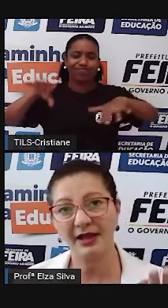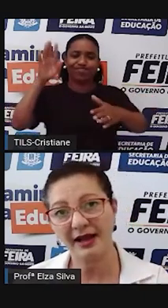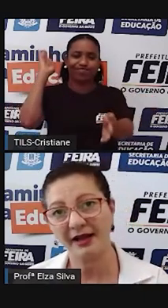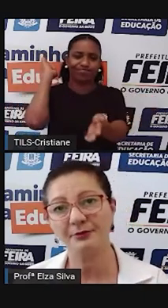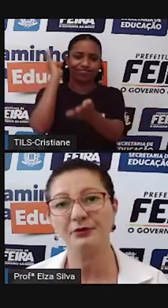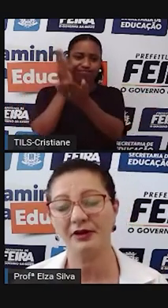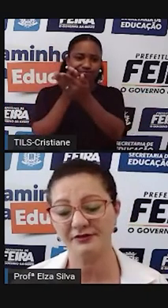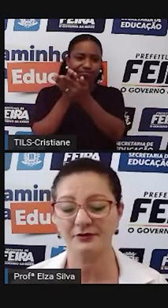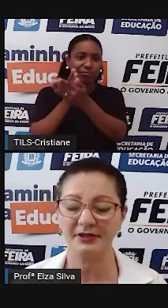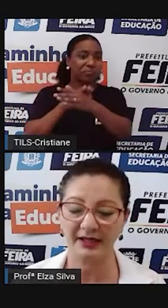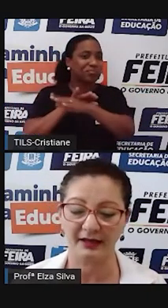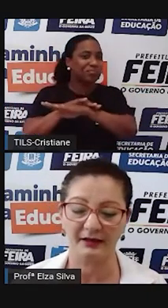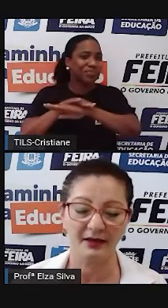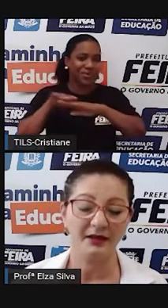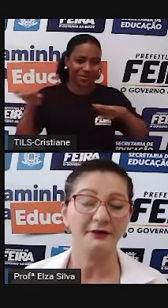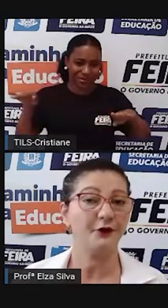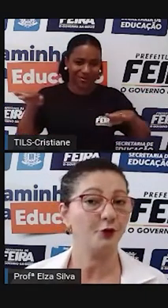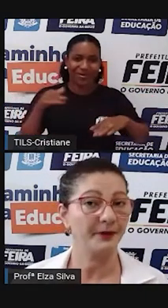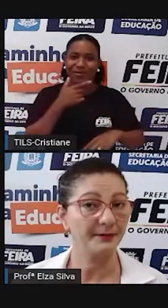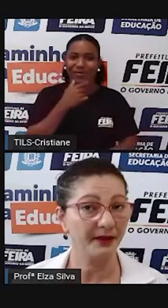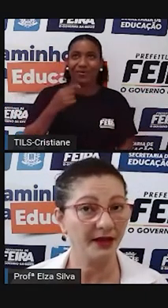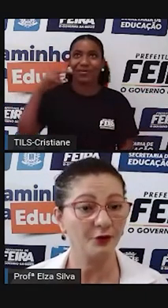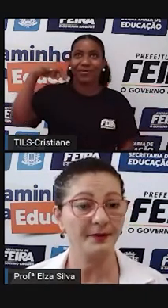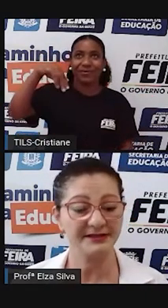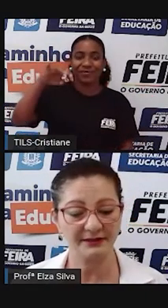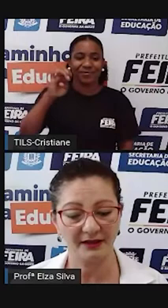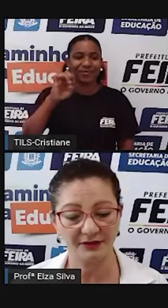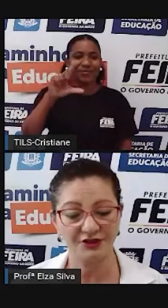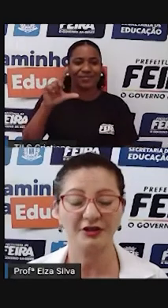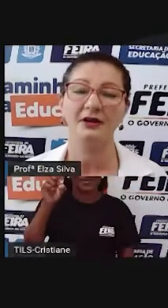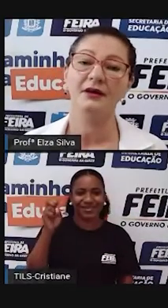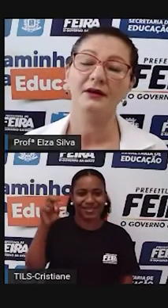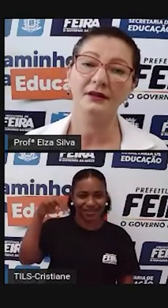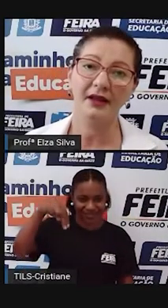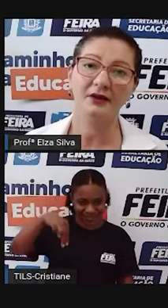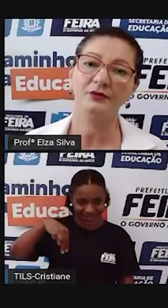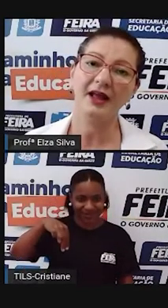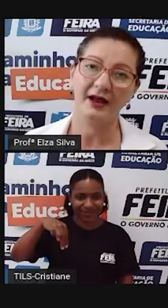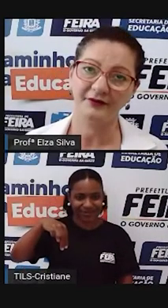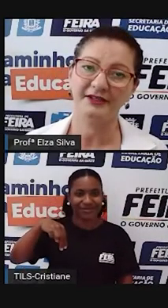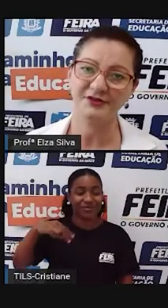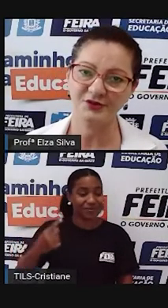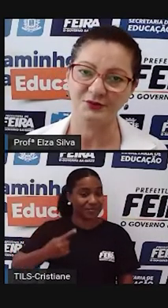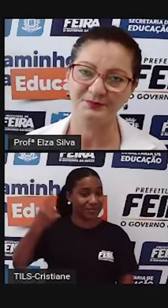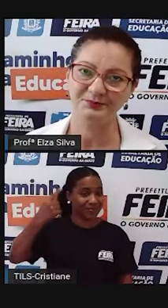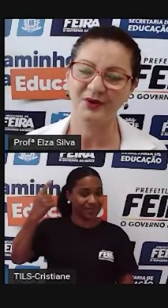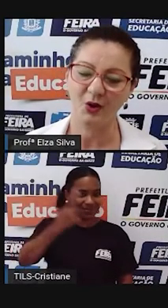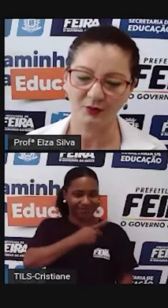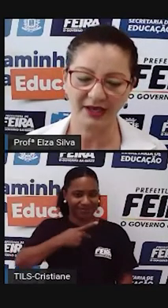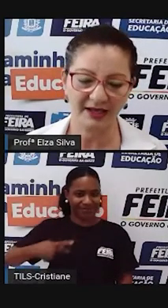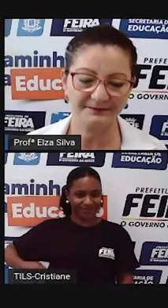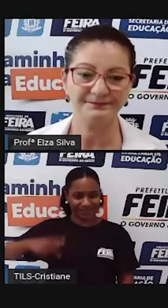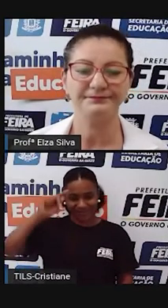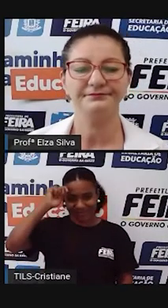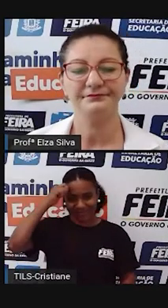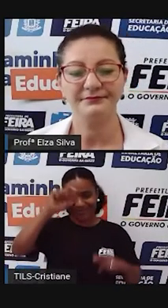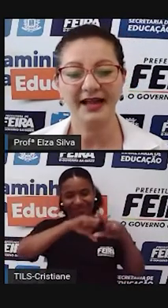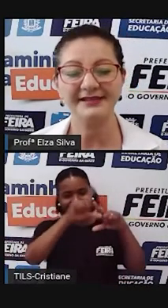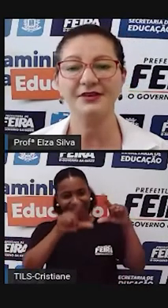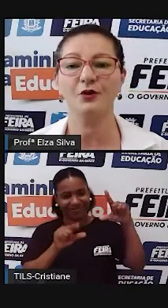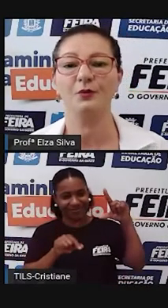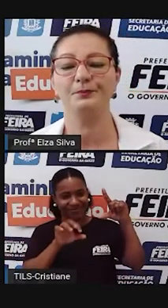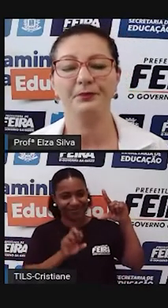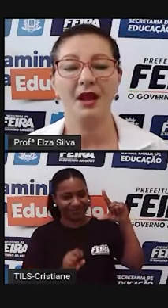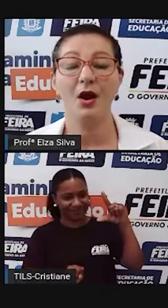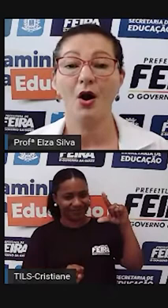democrático liderado por Nelson Mandela, que foi o primeiro presidente negro da África do Sul. Ok?